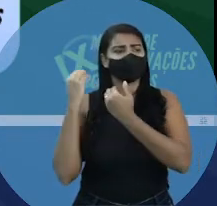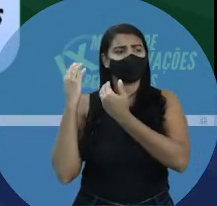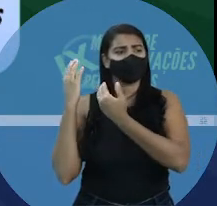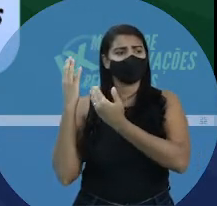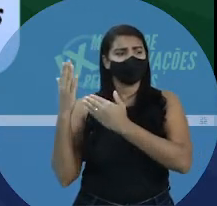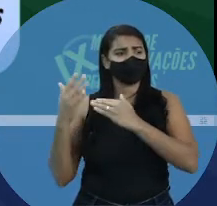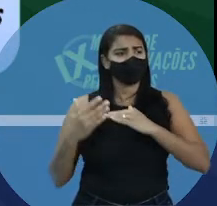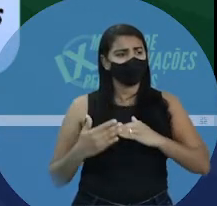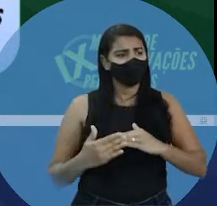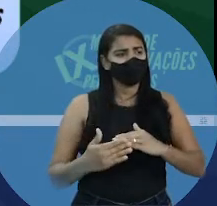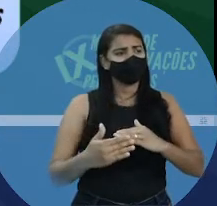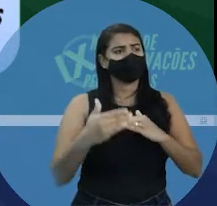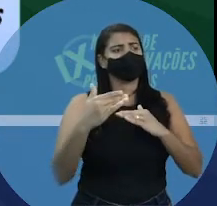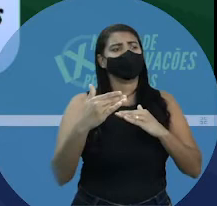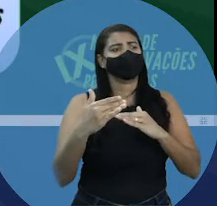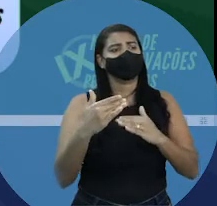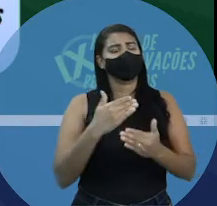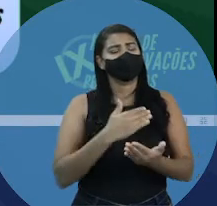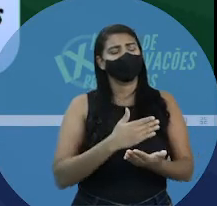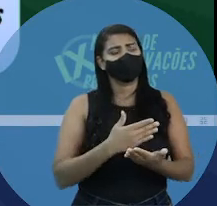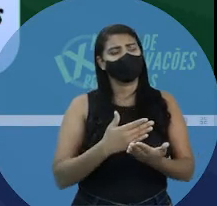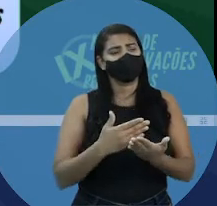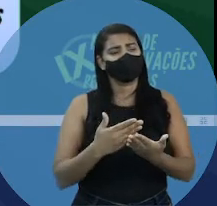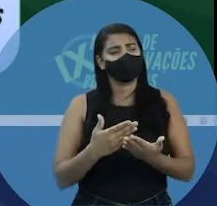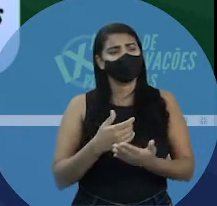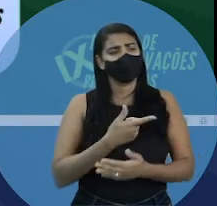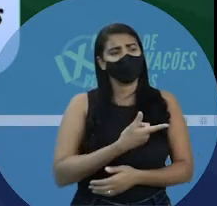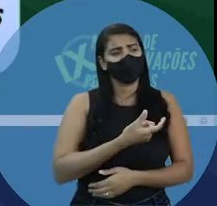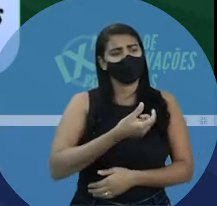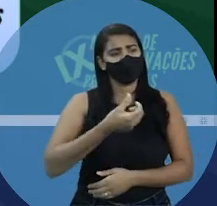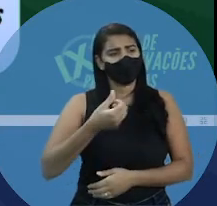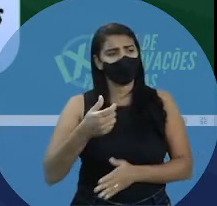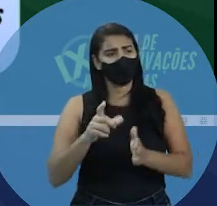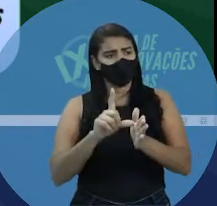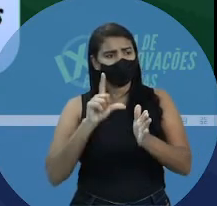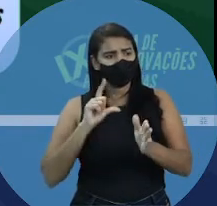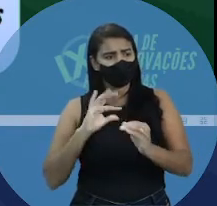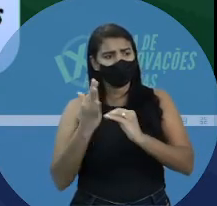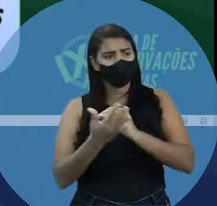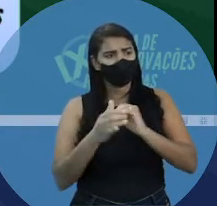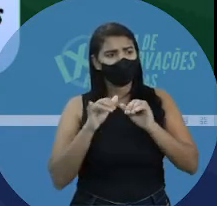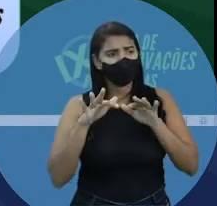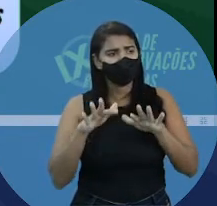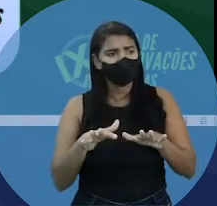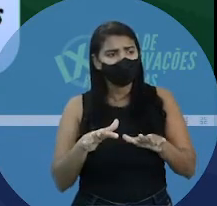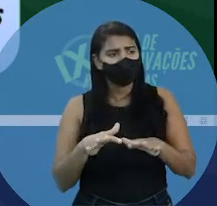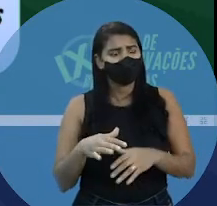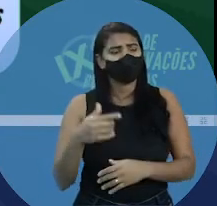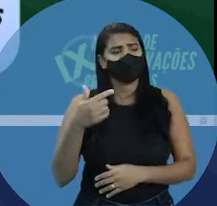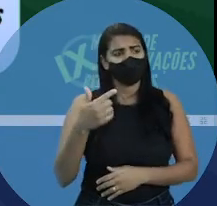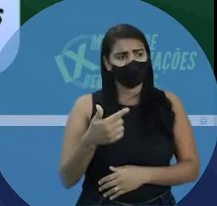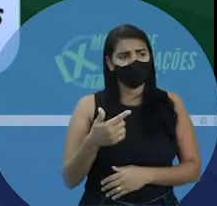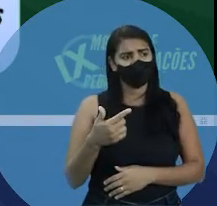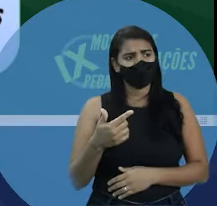período foi no início de 2020, antes da pandemia, e a segunda foi